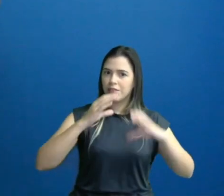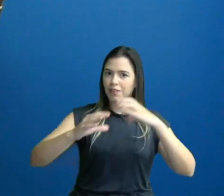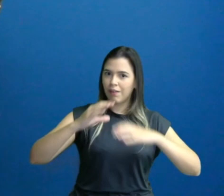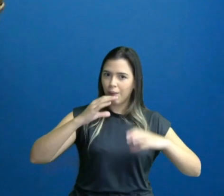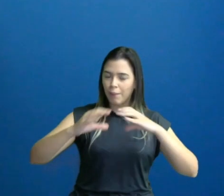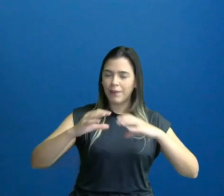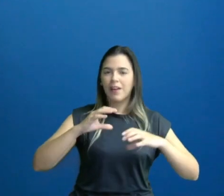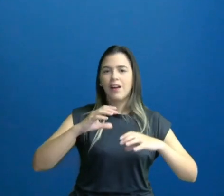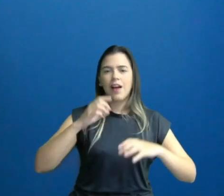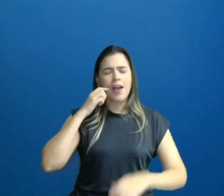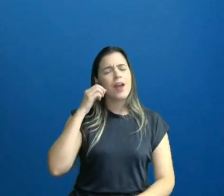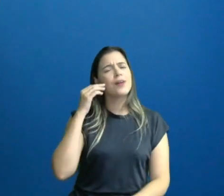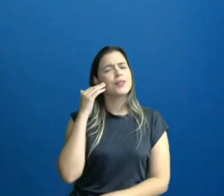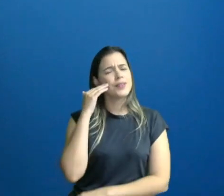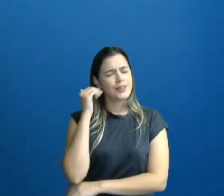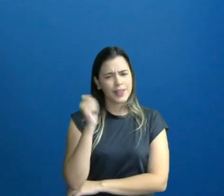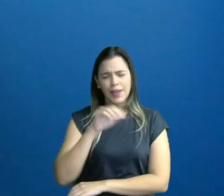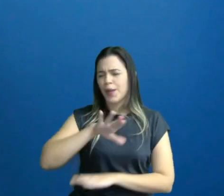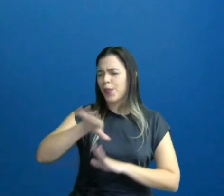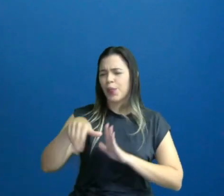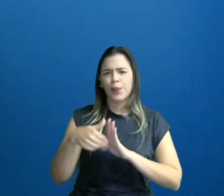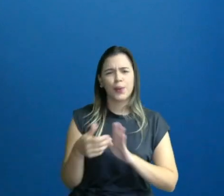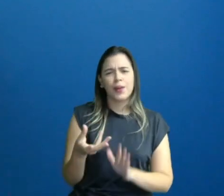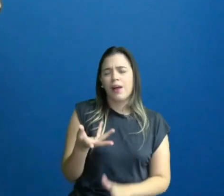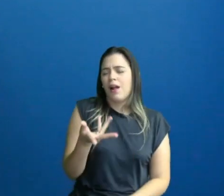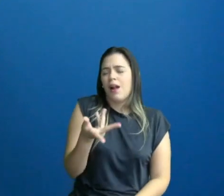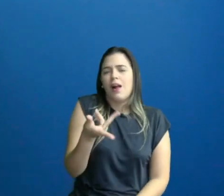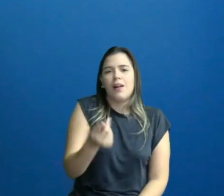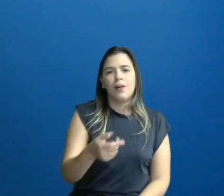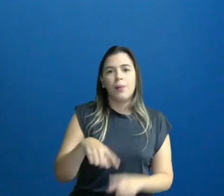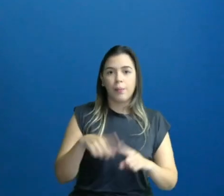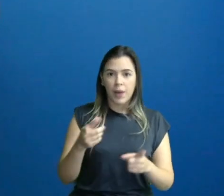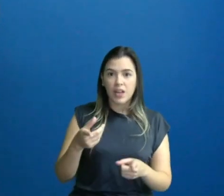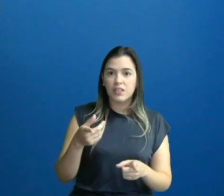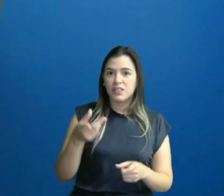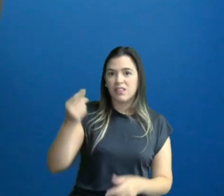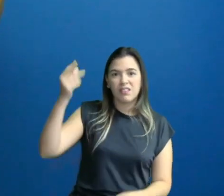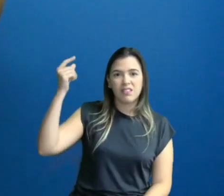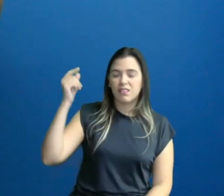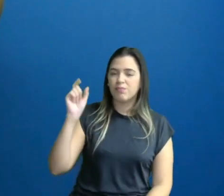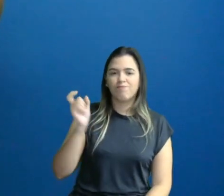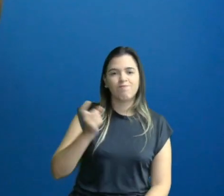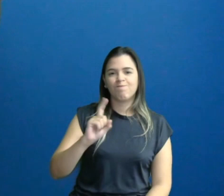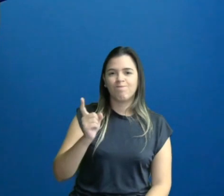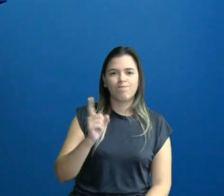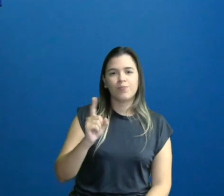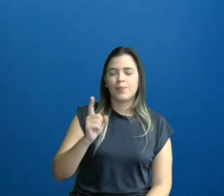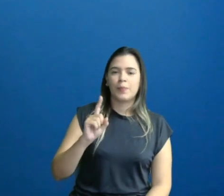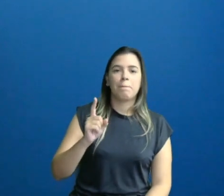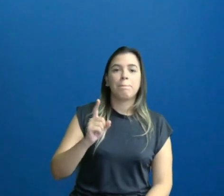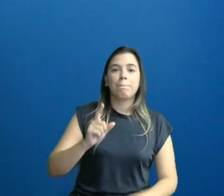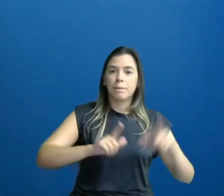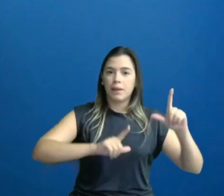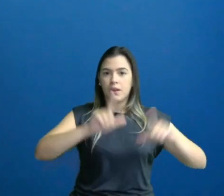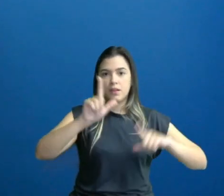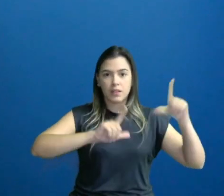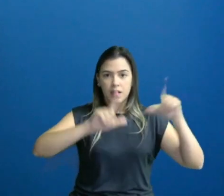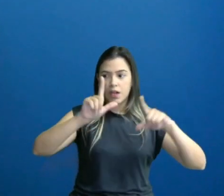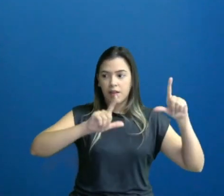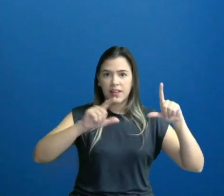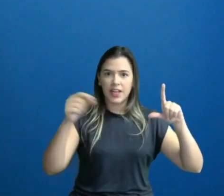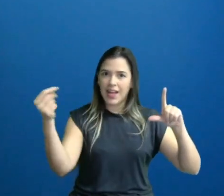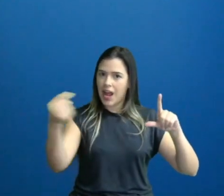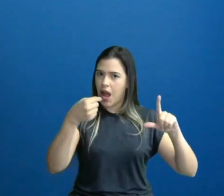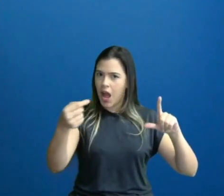eu sei que tudo parece ser mil maravilhas agora mas nem sempre foi assim antigamente as televisões